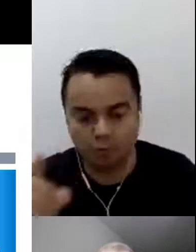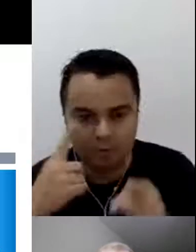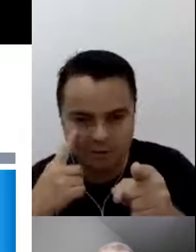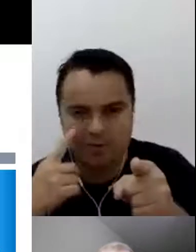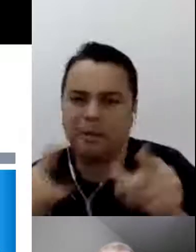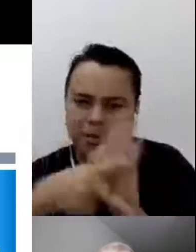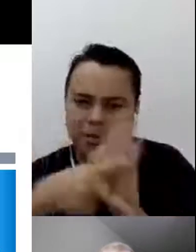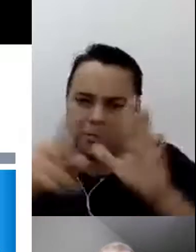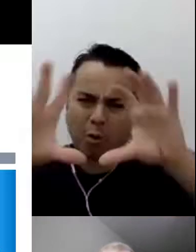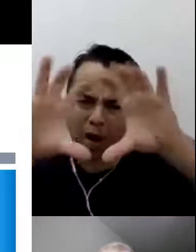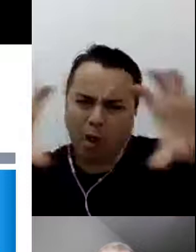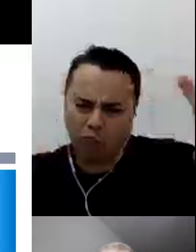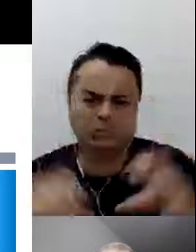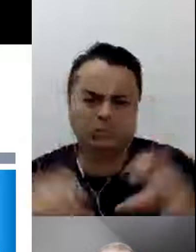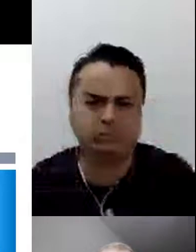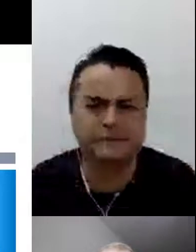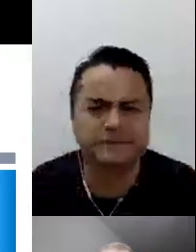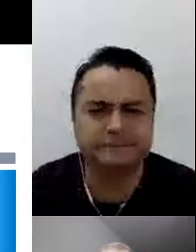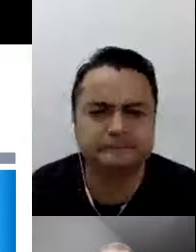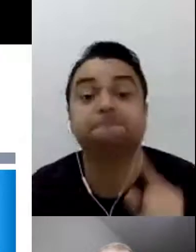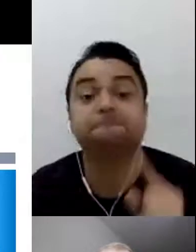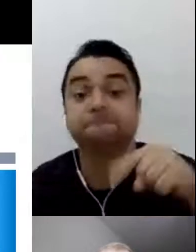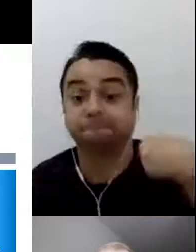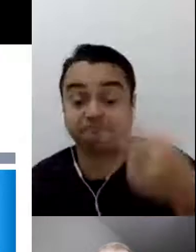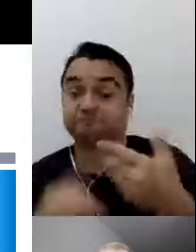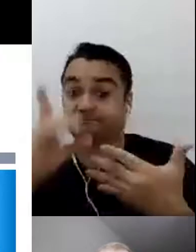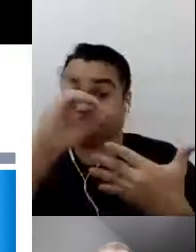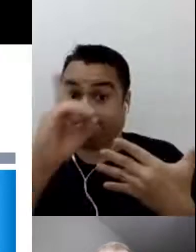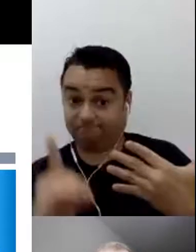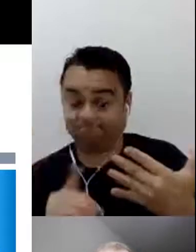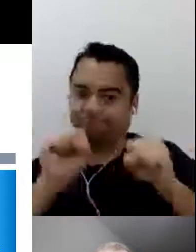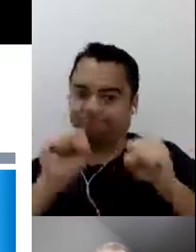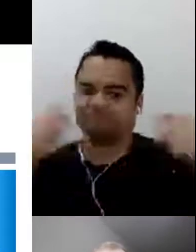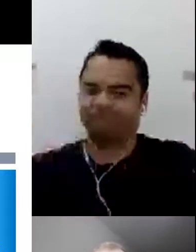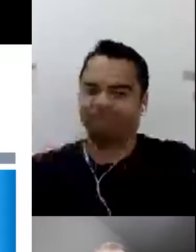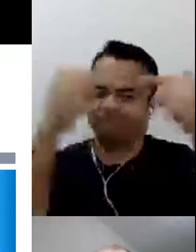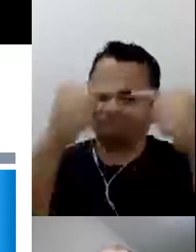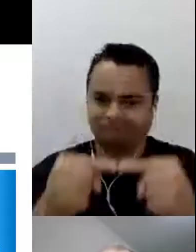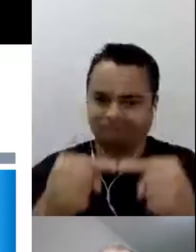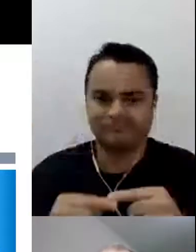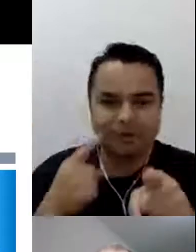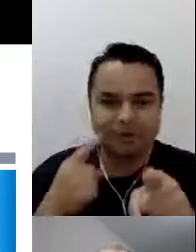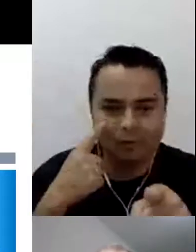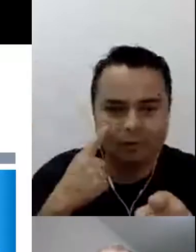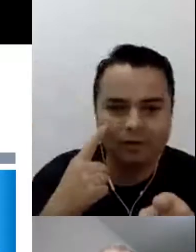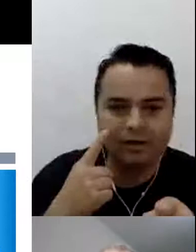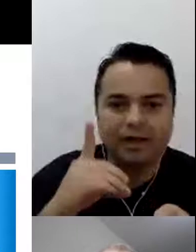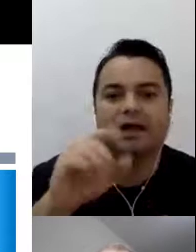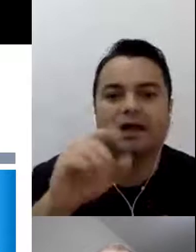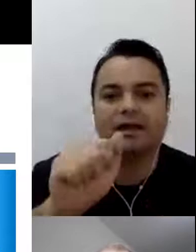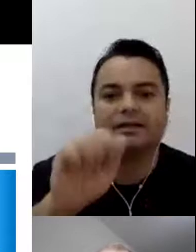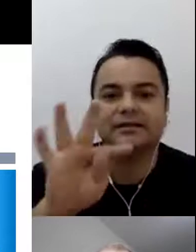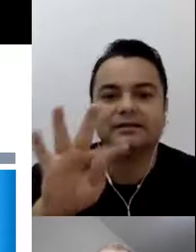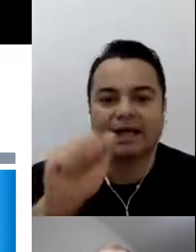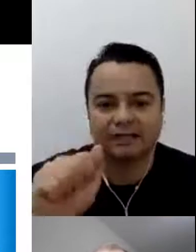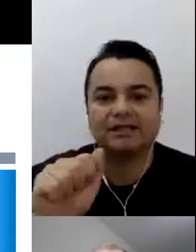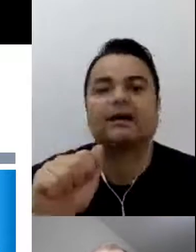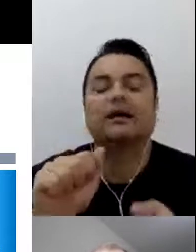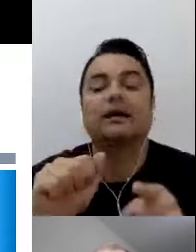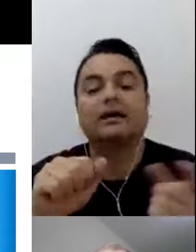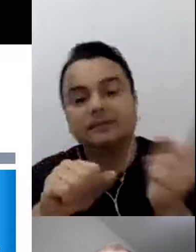né? E você depois, com esses dados, você vai poder aplicar Data Engineering, Data Analytics,